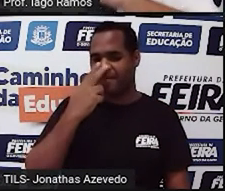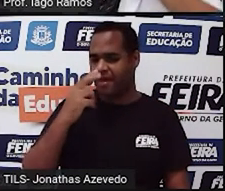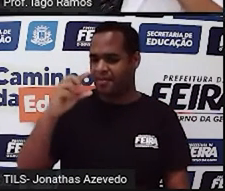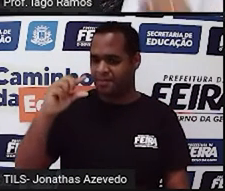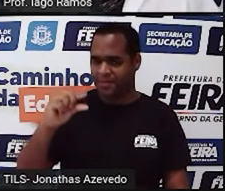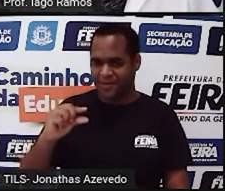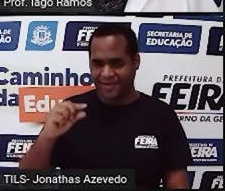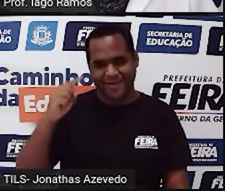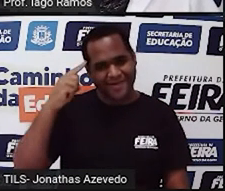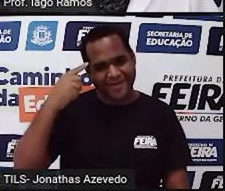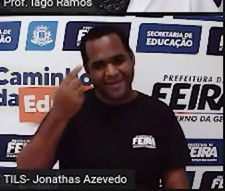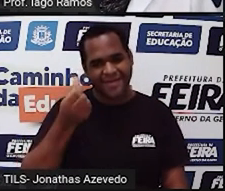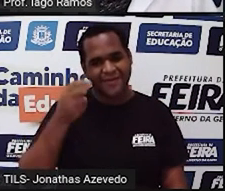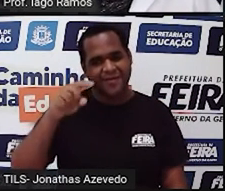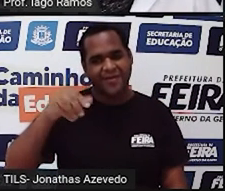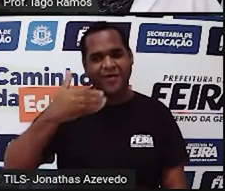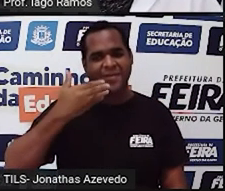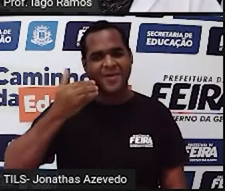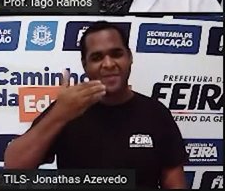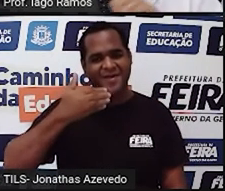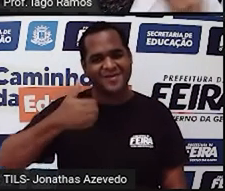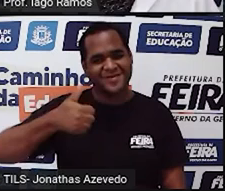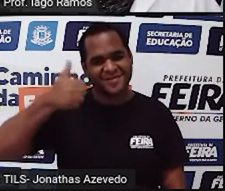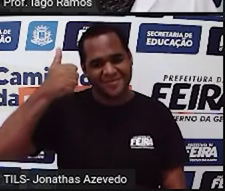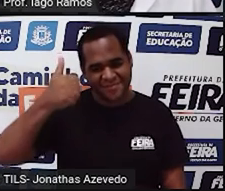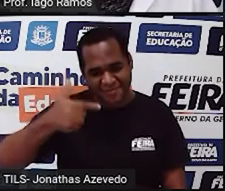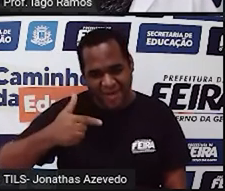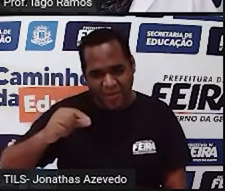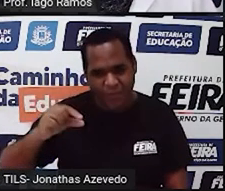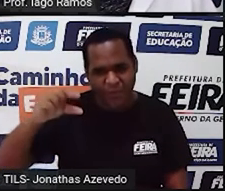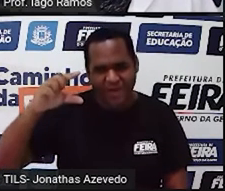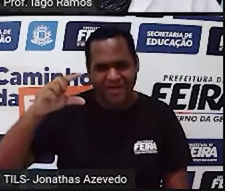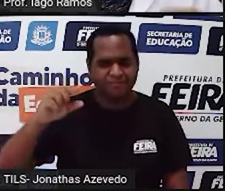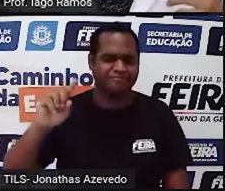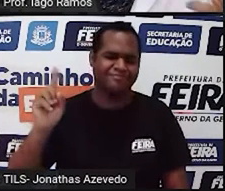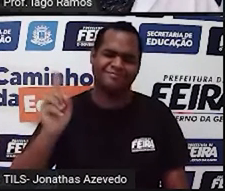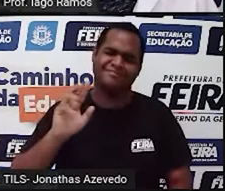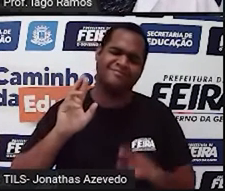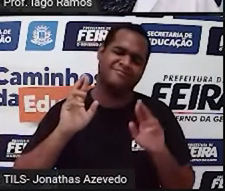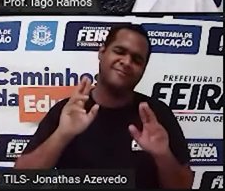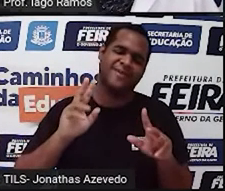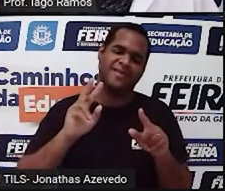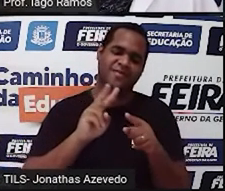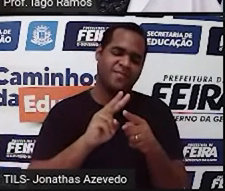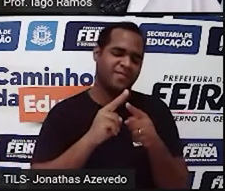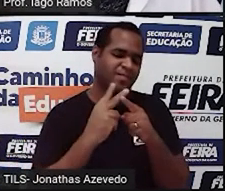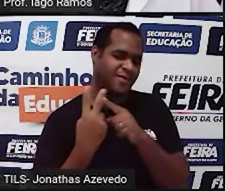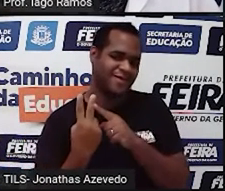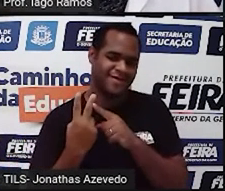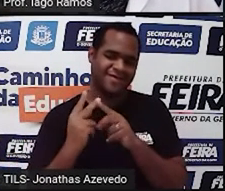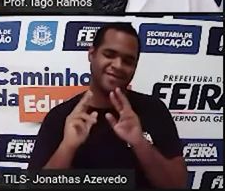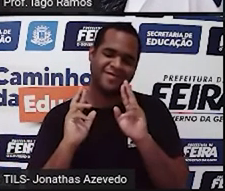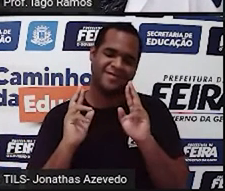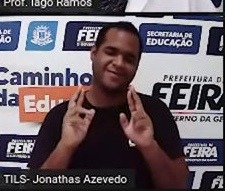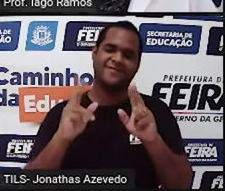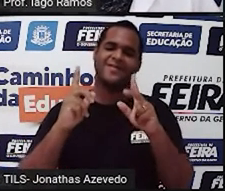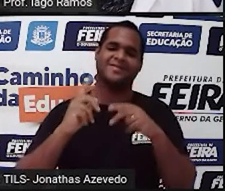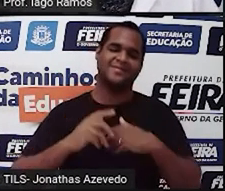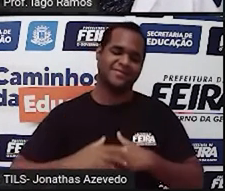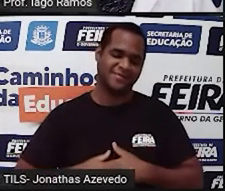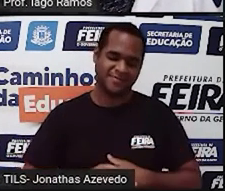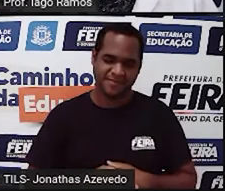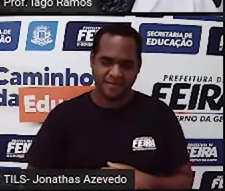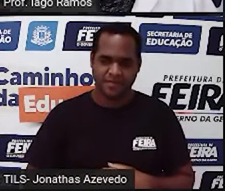menor que eu 6,9 e na verdade é o contrário né O 7,1 é maior que